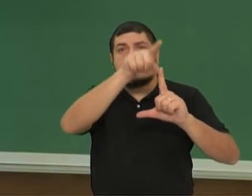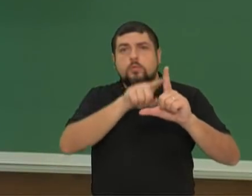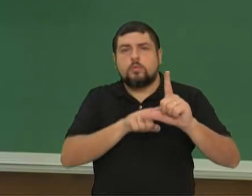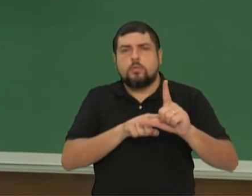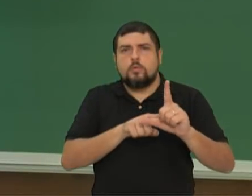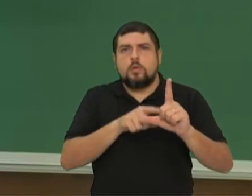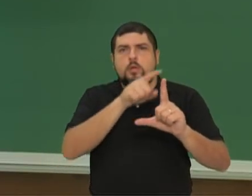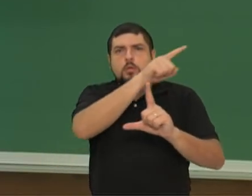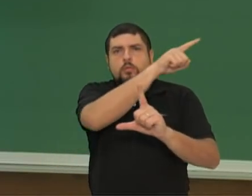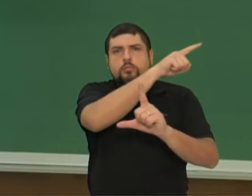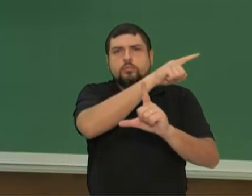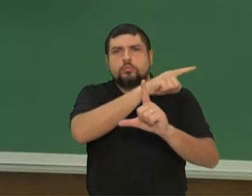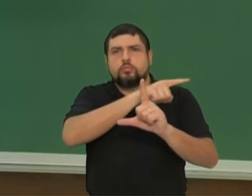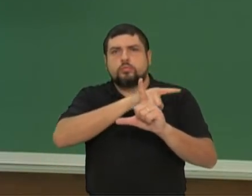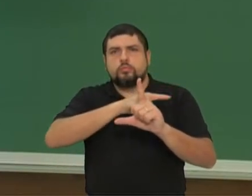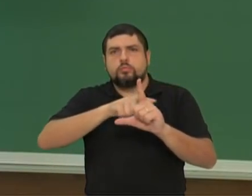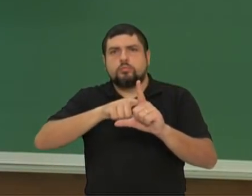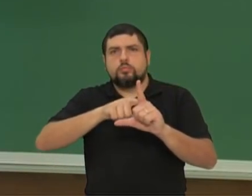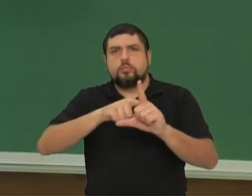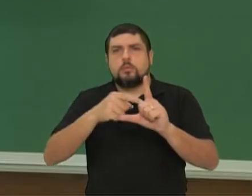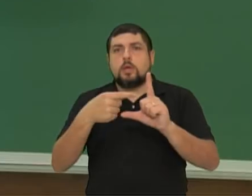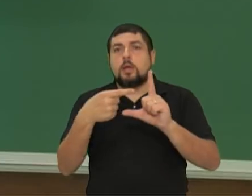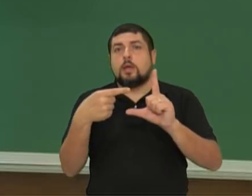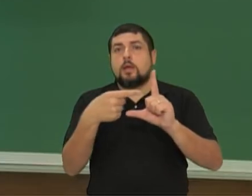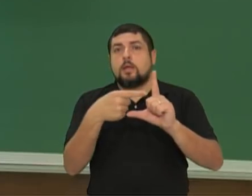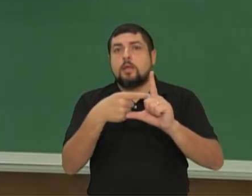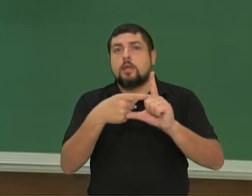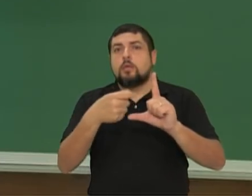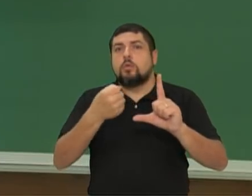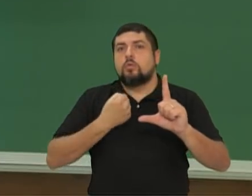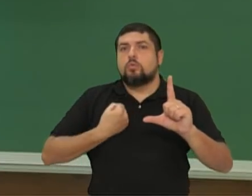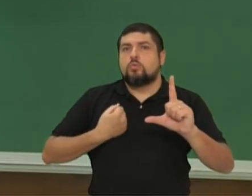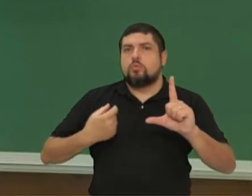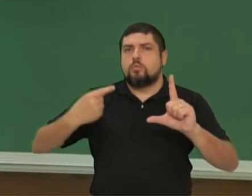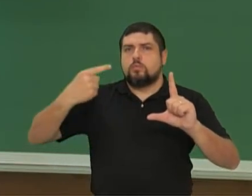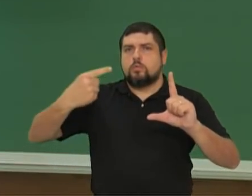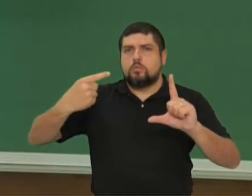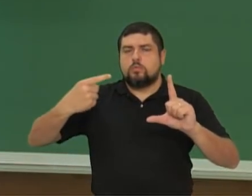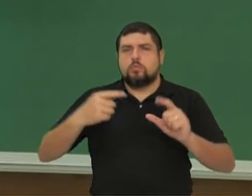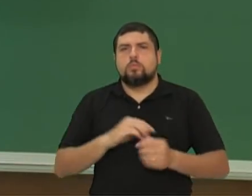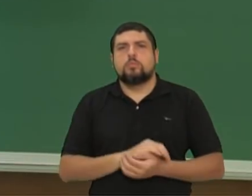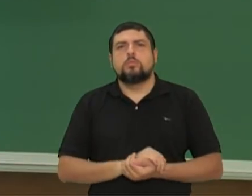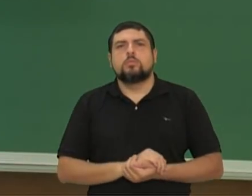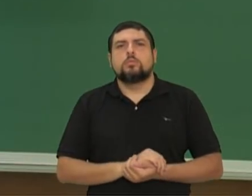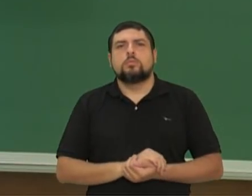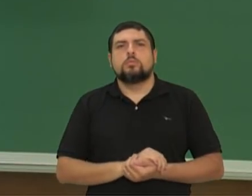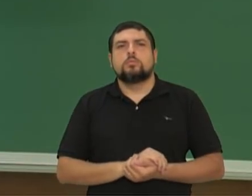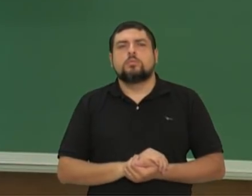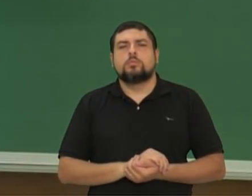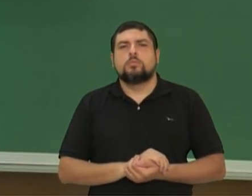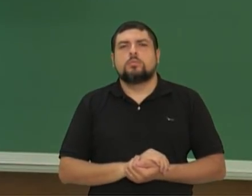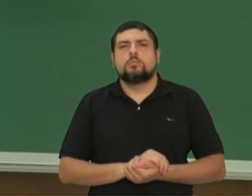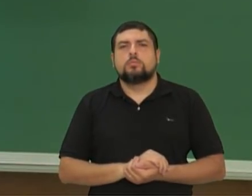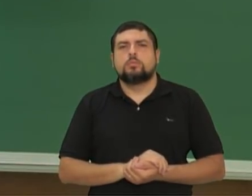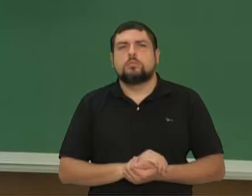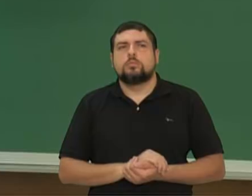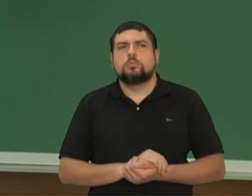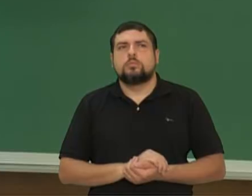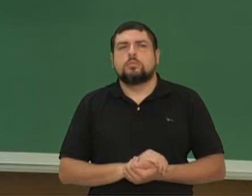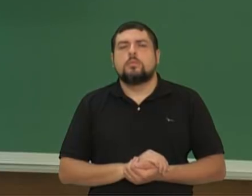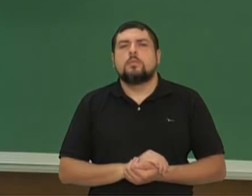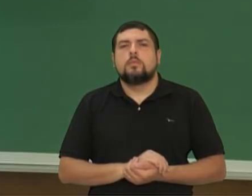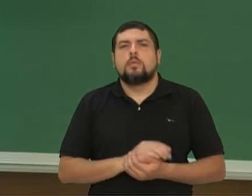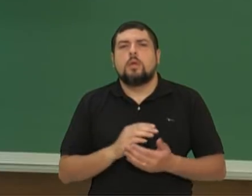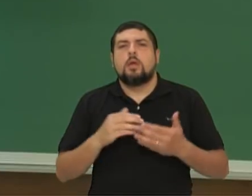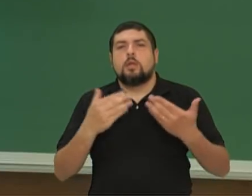em 1 no eixo y. Essa é a primeira propriedade. Segunda propriedade. Nesse mesmo modelo de função